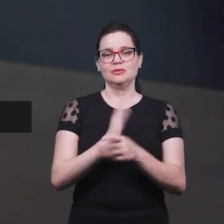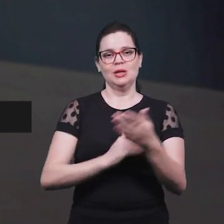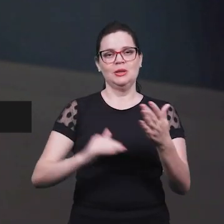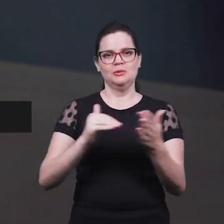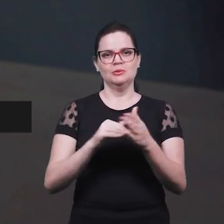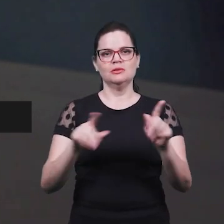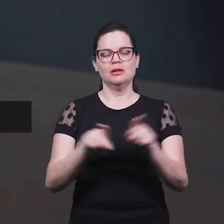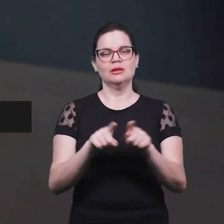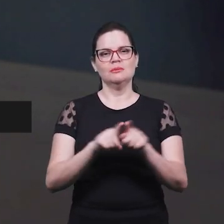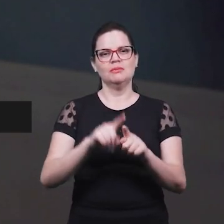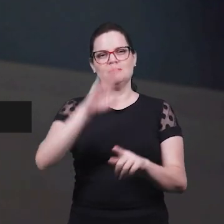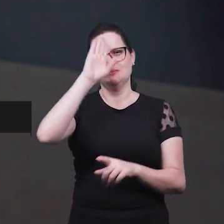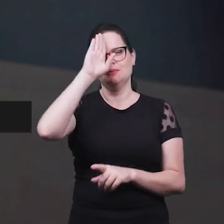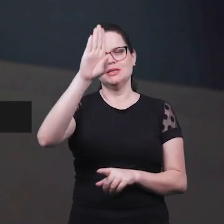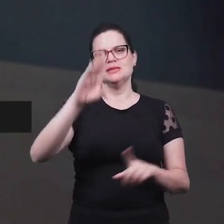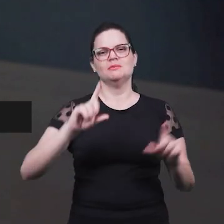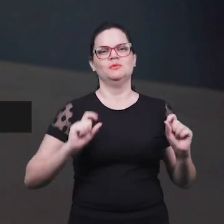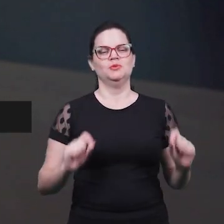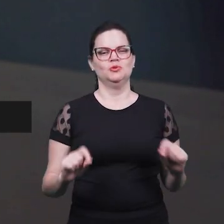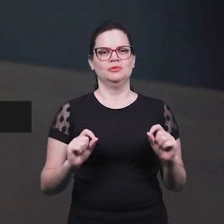e, principalmente,